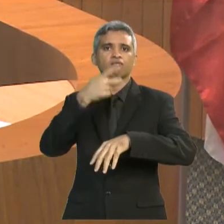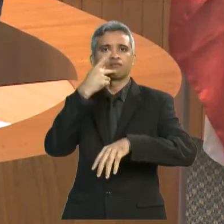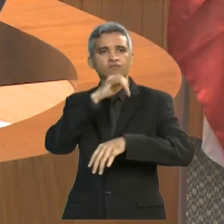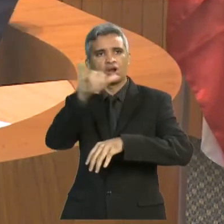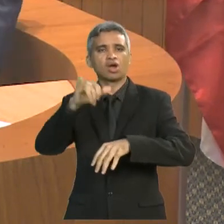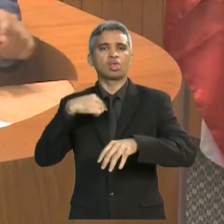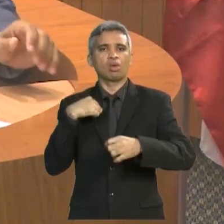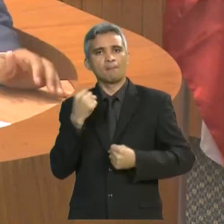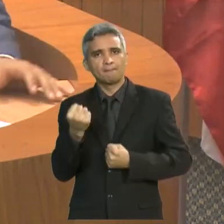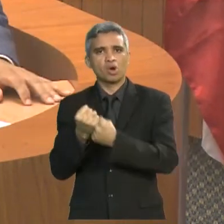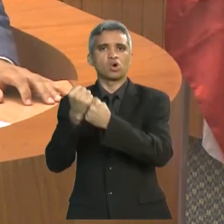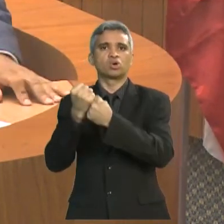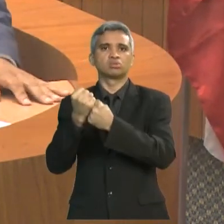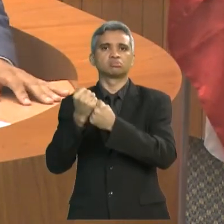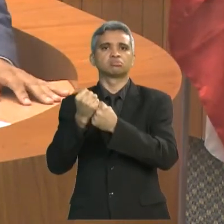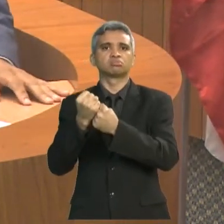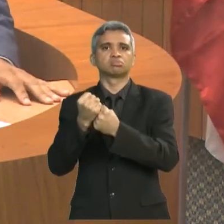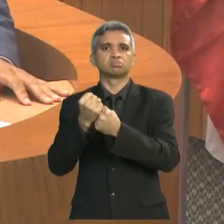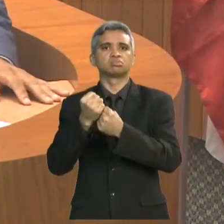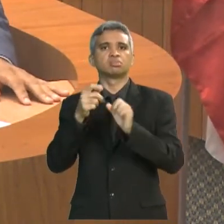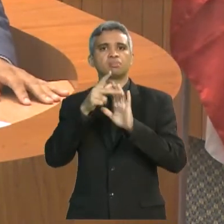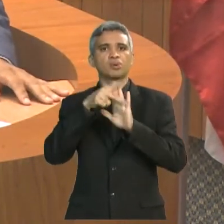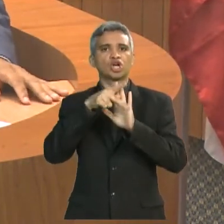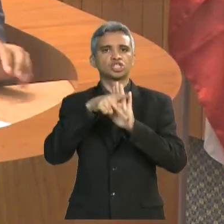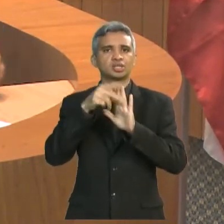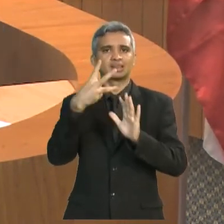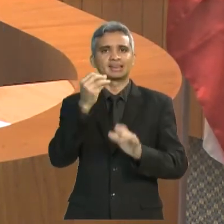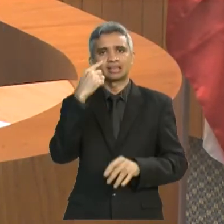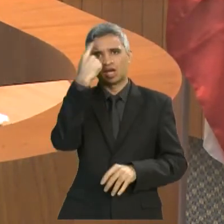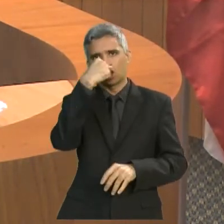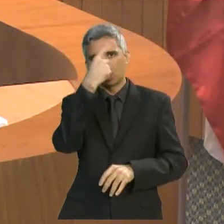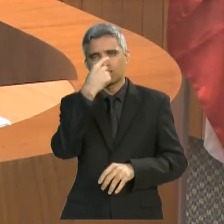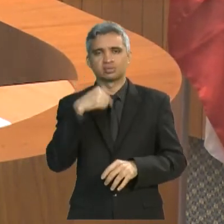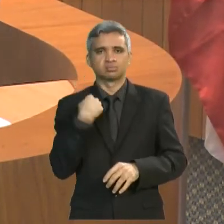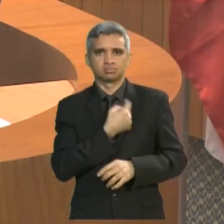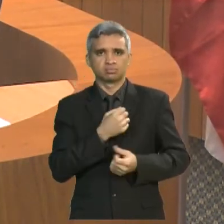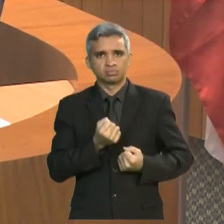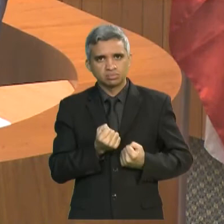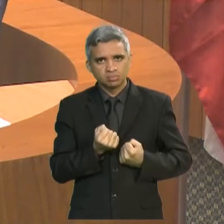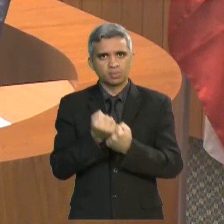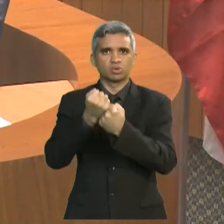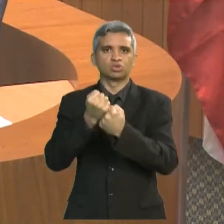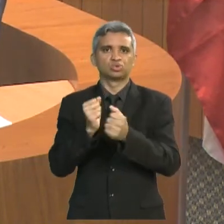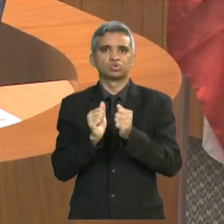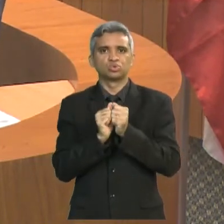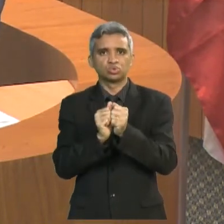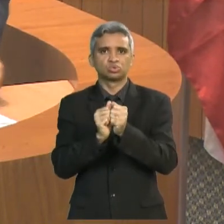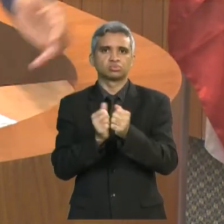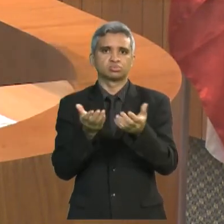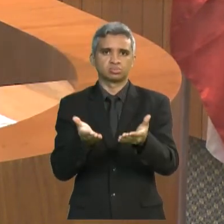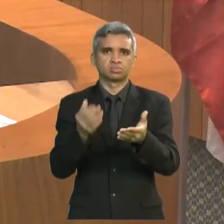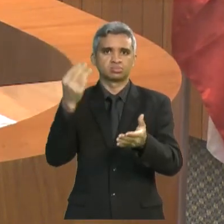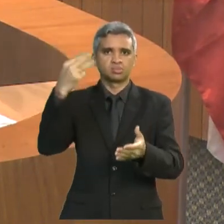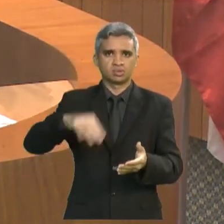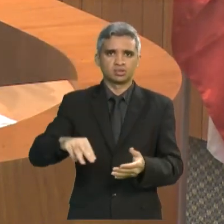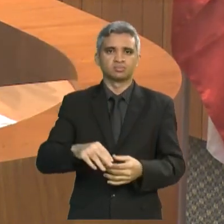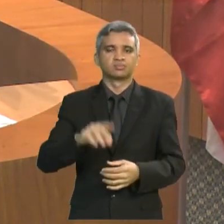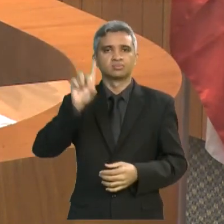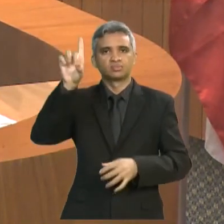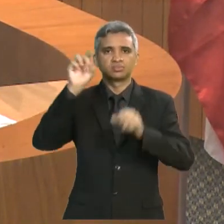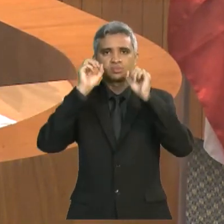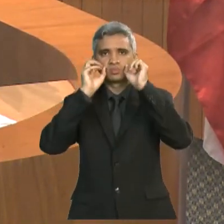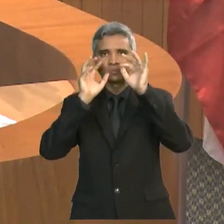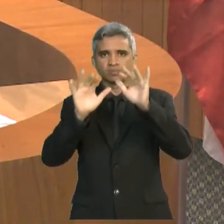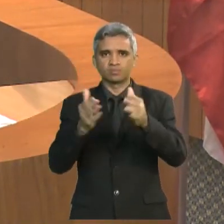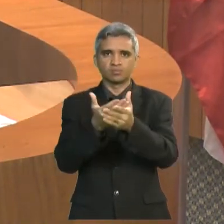estamos junto com essa luta em defesa da enfermagem no estado do Maranhão eu tinha pelo menos de o presidente que Deus abençoe a todos que Deus